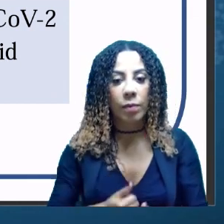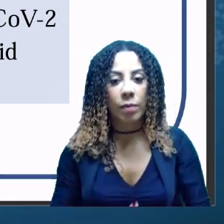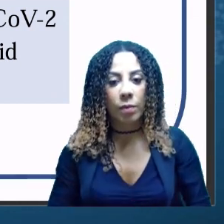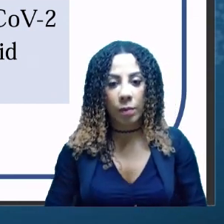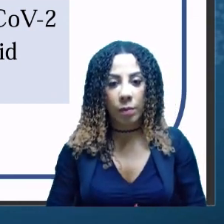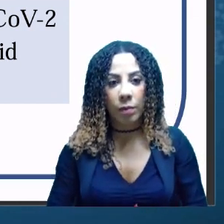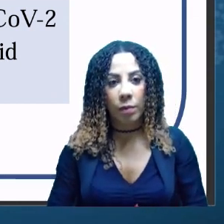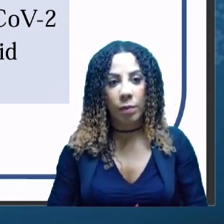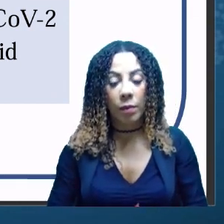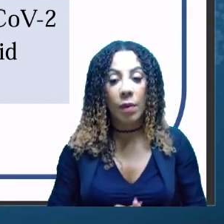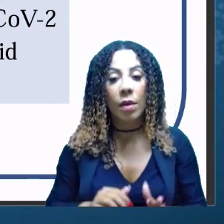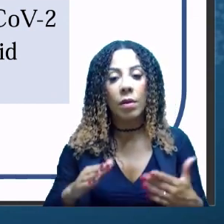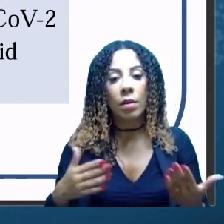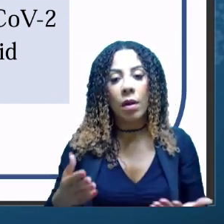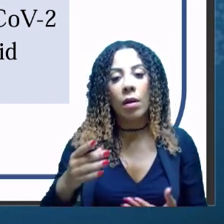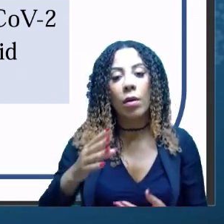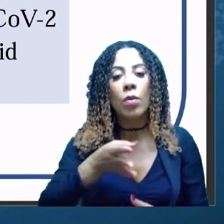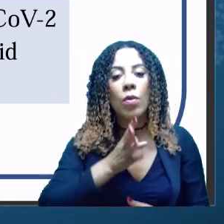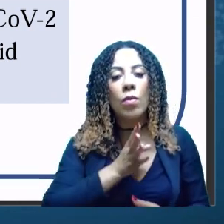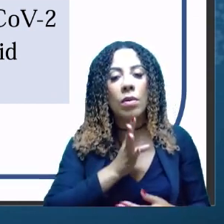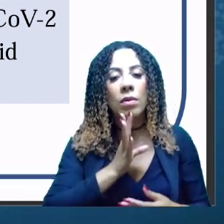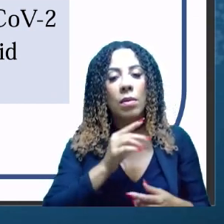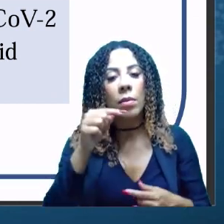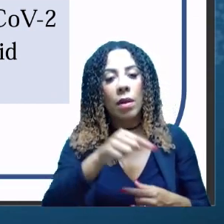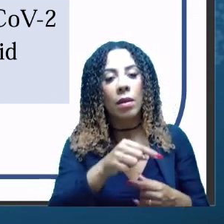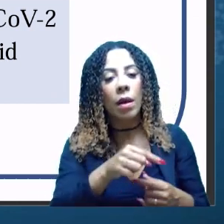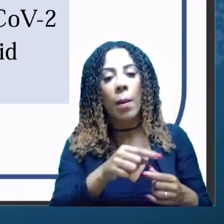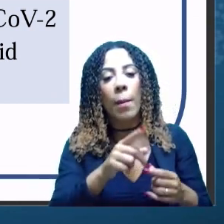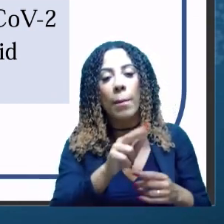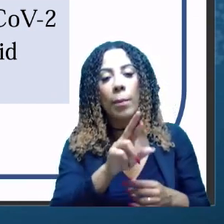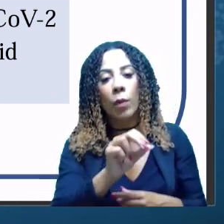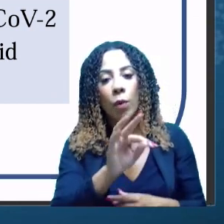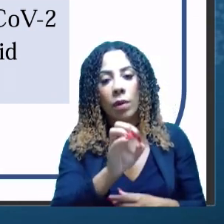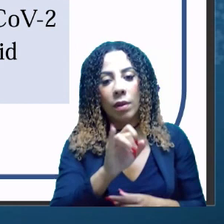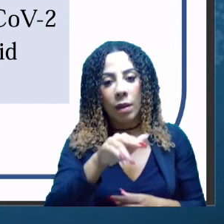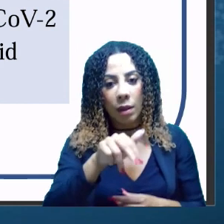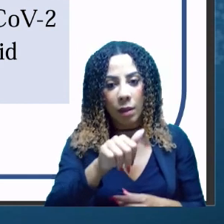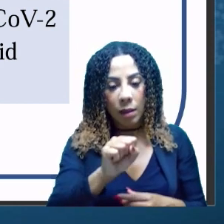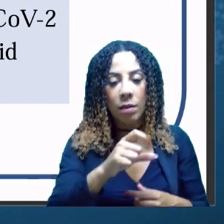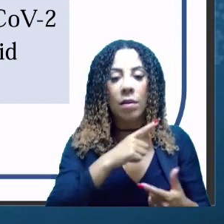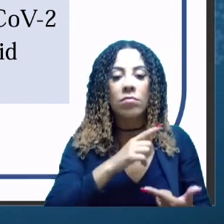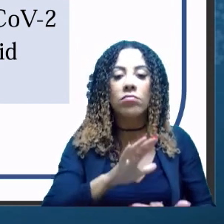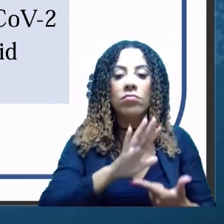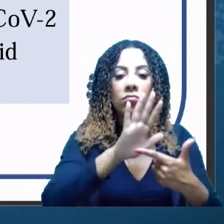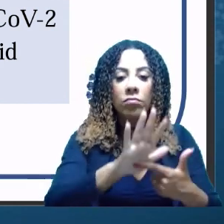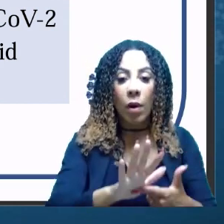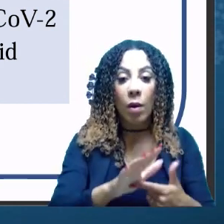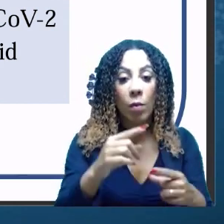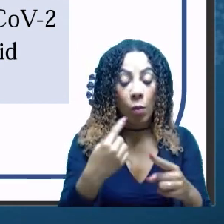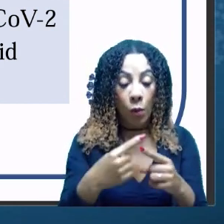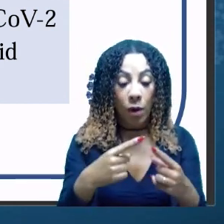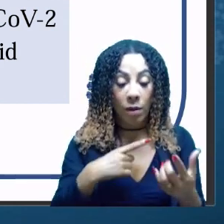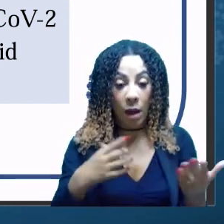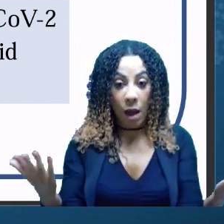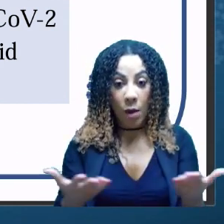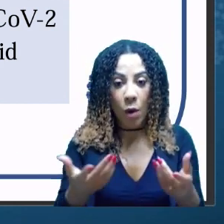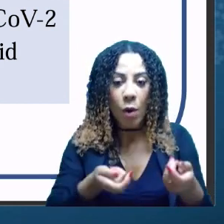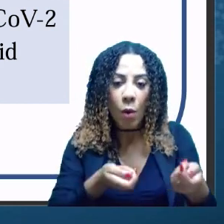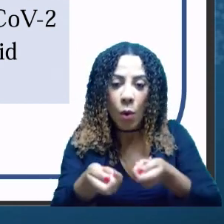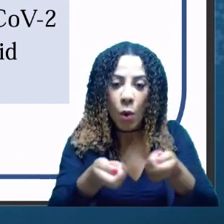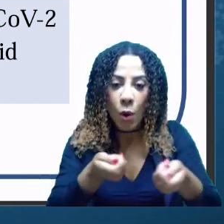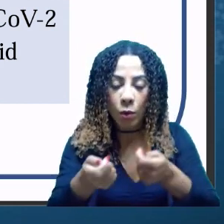O conhecimento das propriedades das proteínas na sua forma nativa tem diversas aplicações. E, apesar do atual controle da Covid-19, as